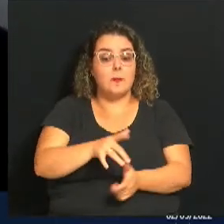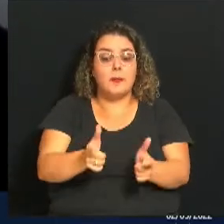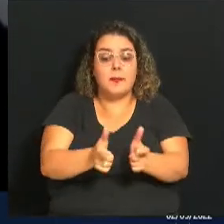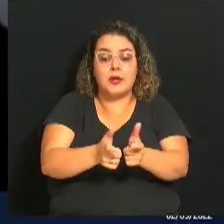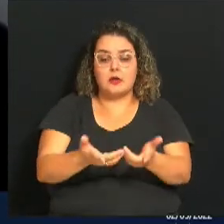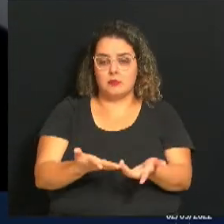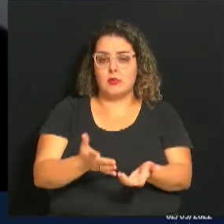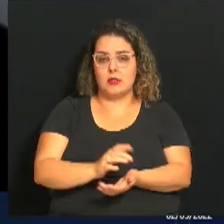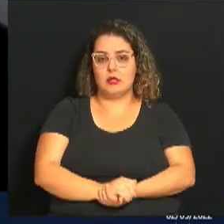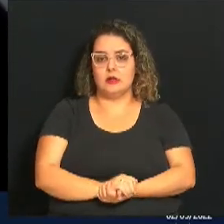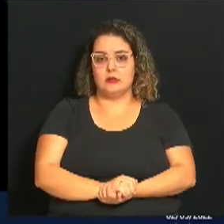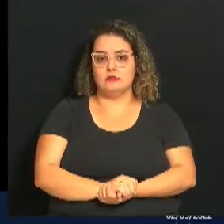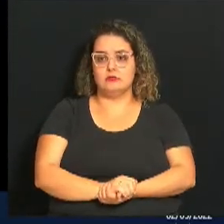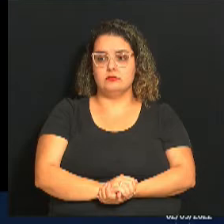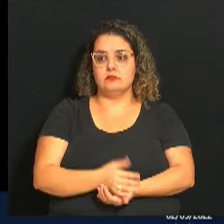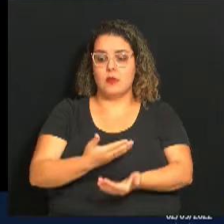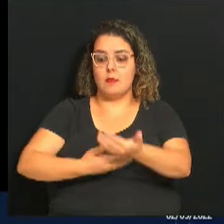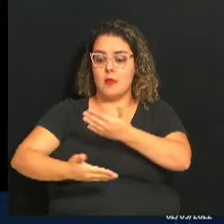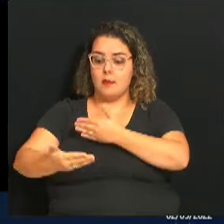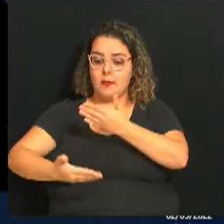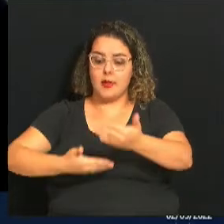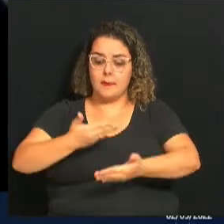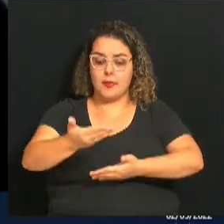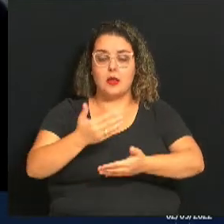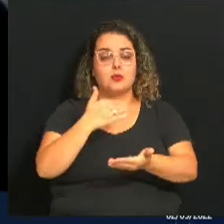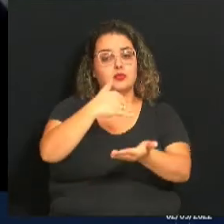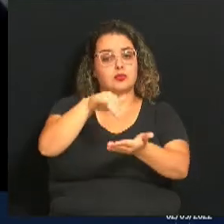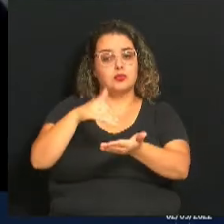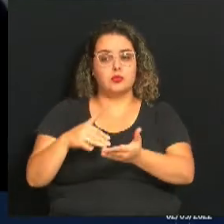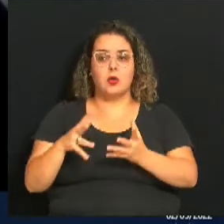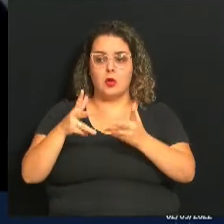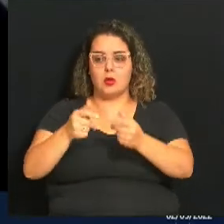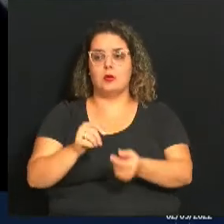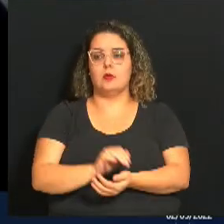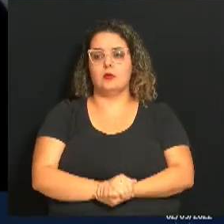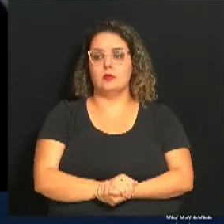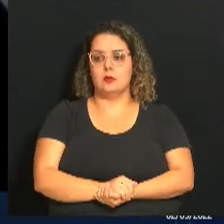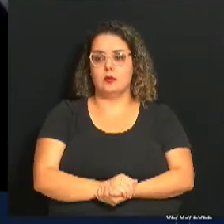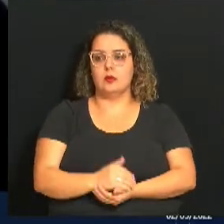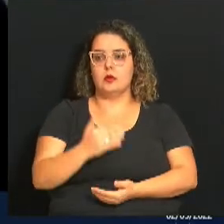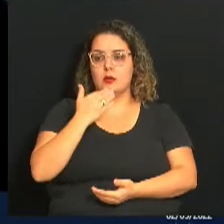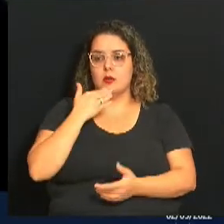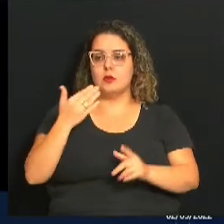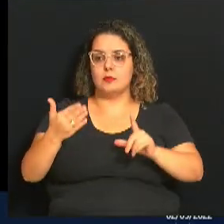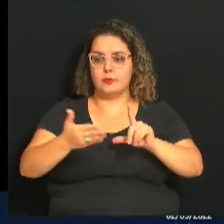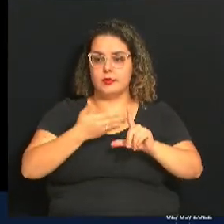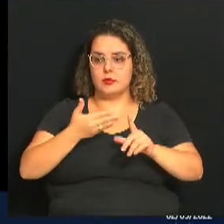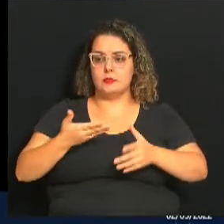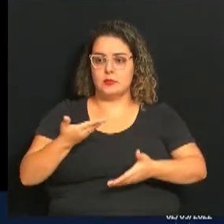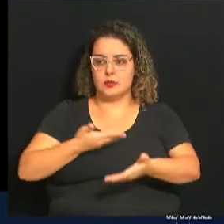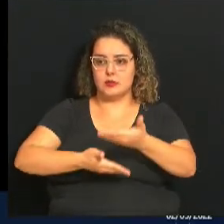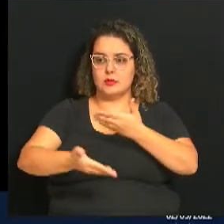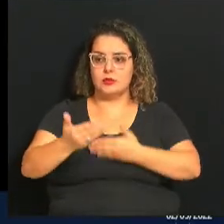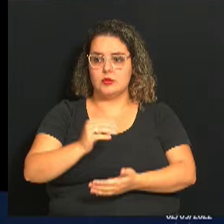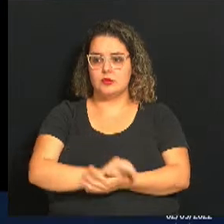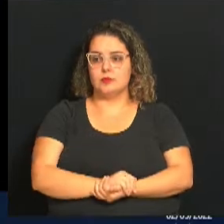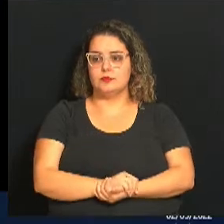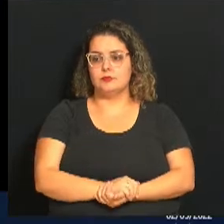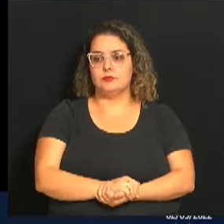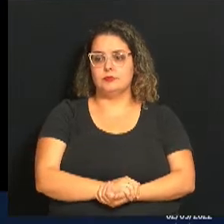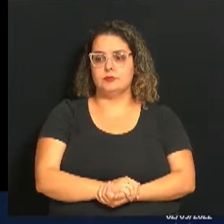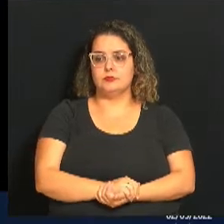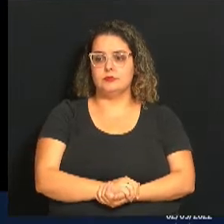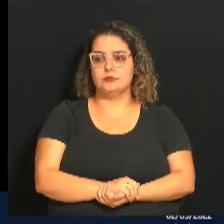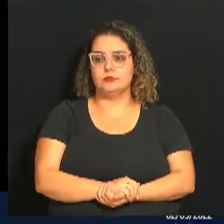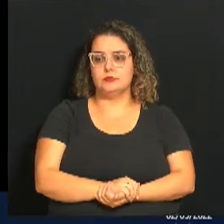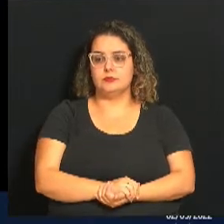estar intersetorial com todas as secretarias. Eu vou pedir licença aqui para compartilhar. Eu